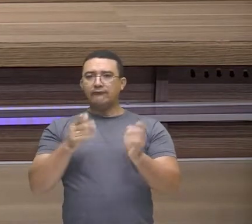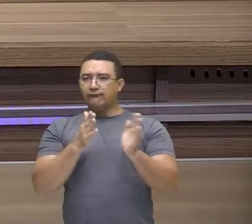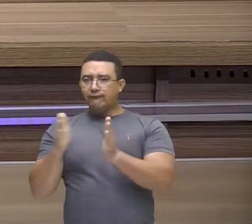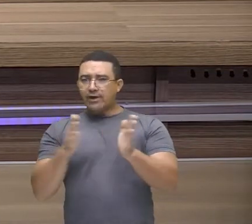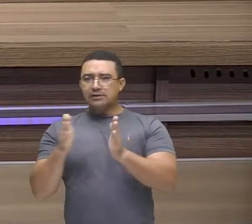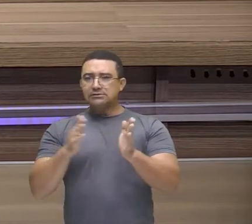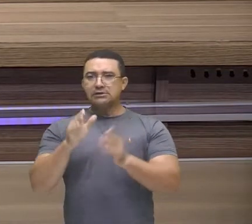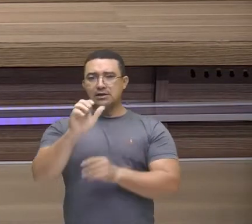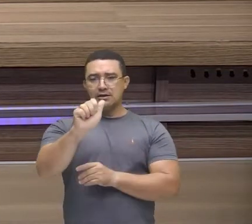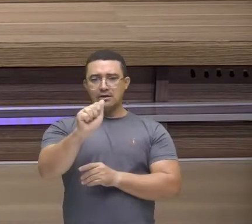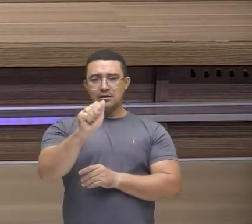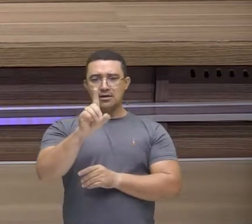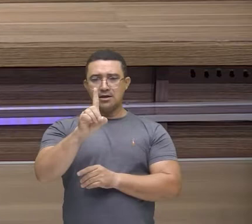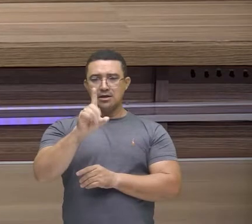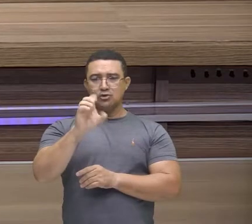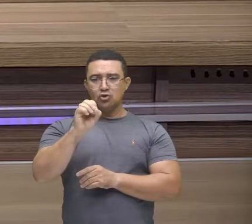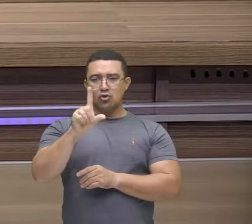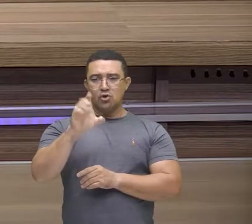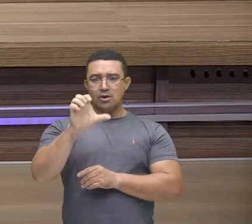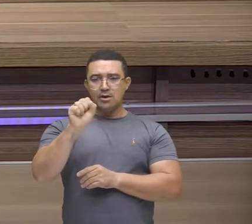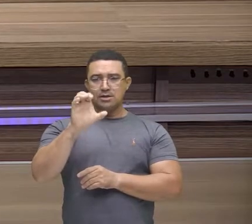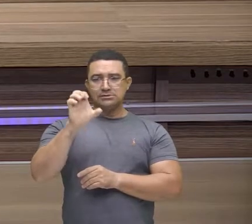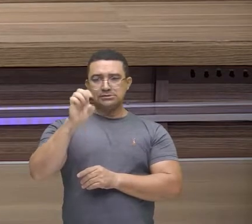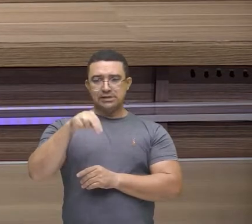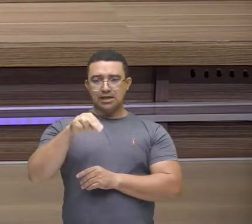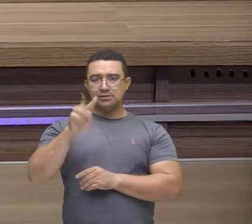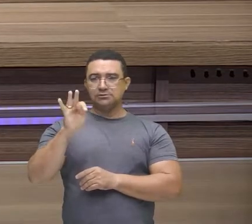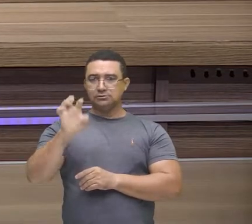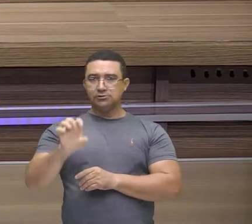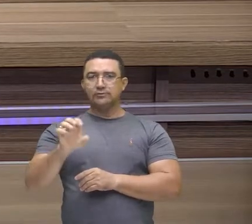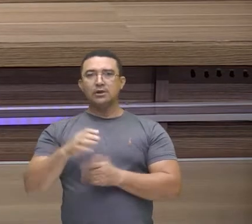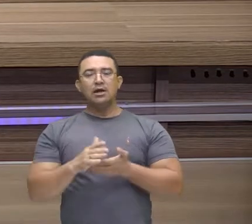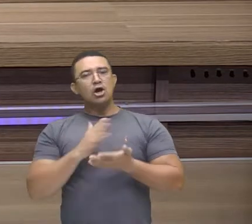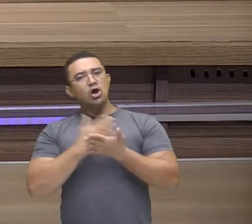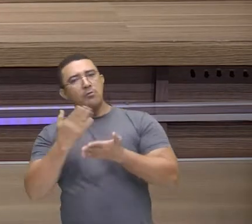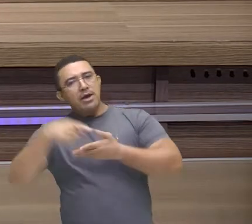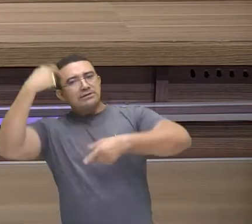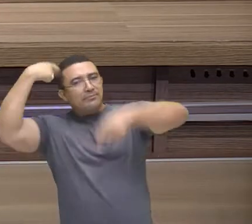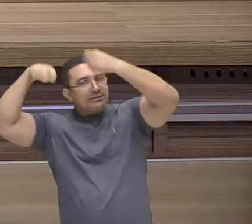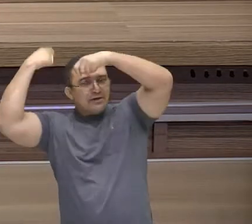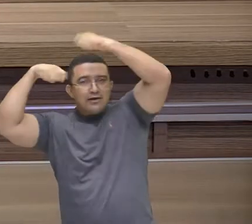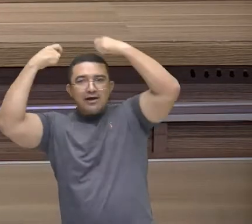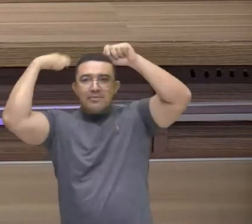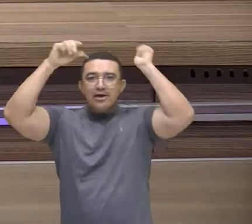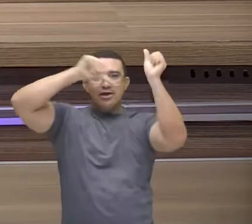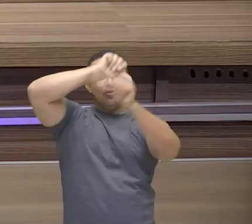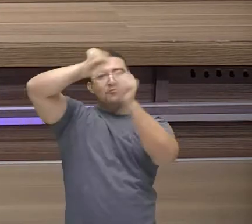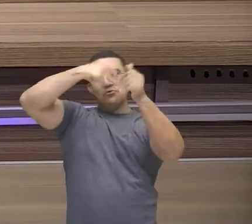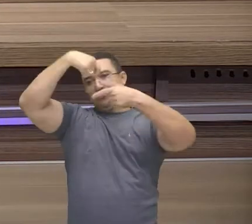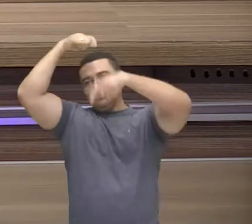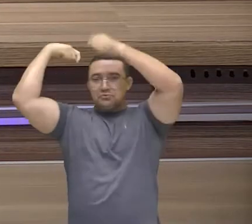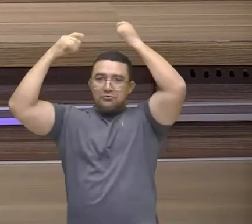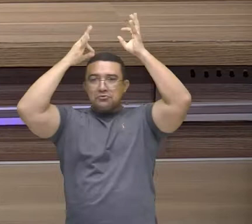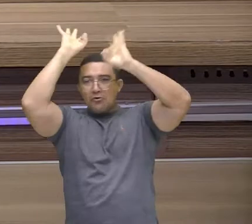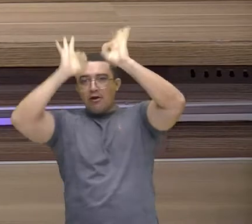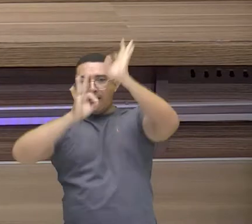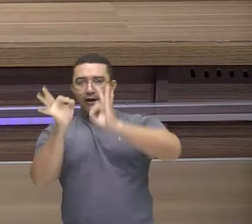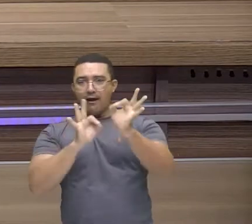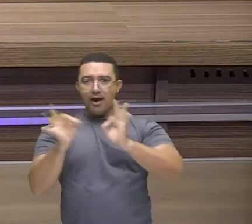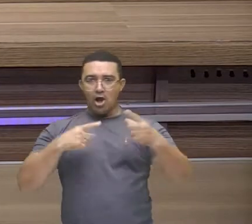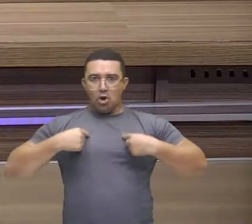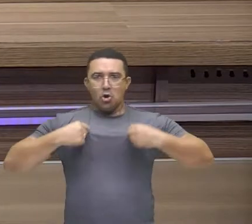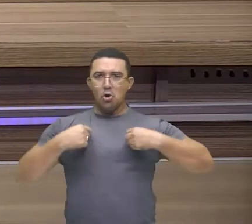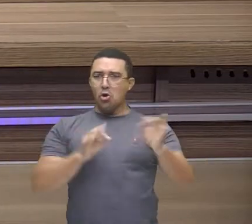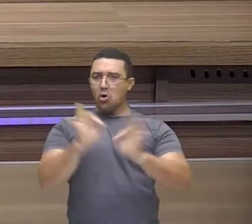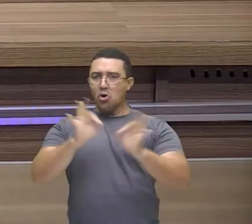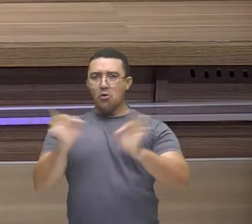criança, agora não é mais criança, agora é adolescente. Aí ele começa a pentear o cabelo, ele começa a mudar o penteado, ele começa a usar a moda, né? E